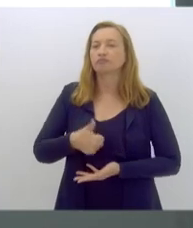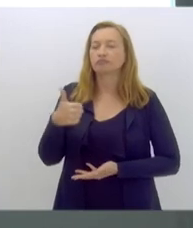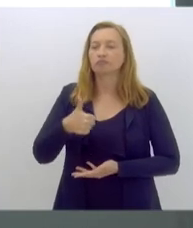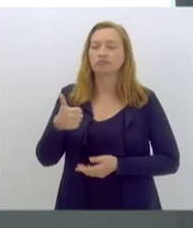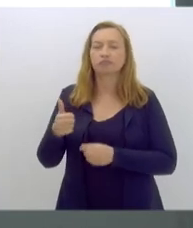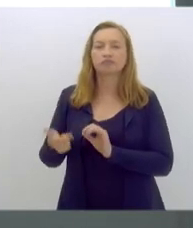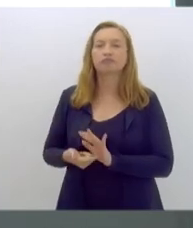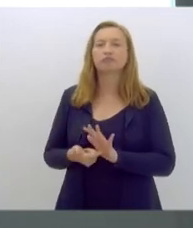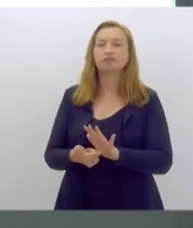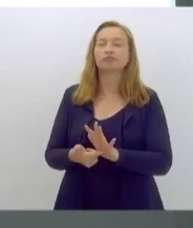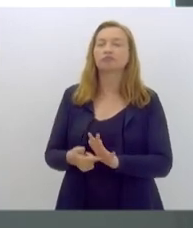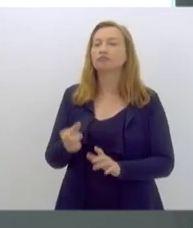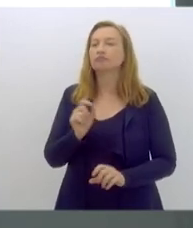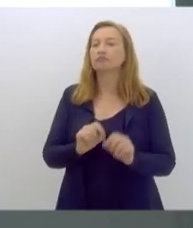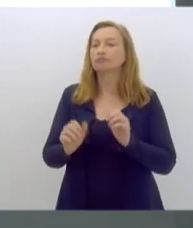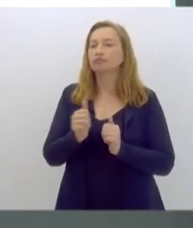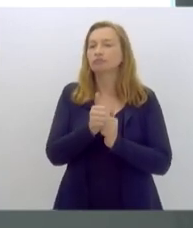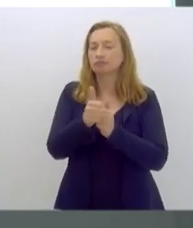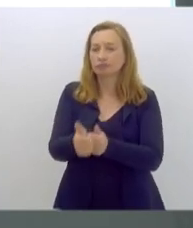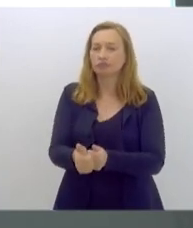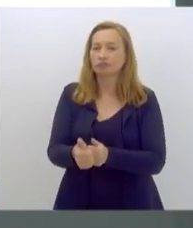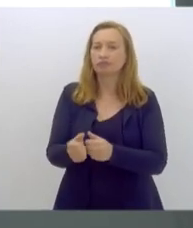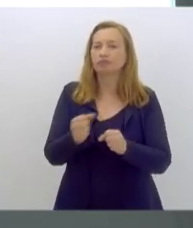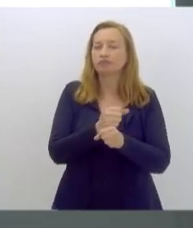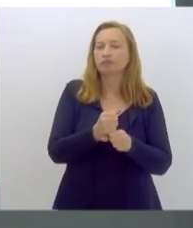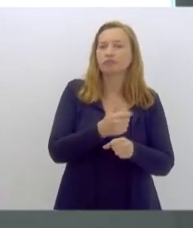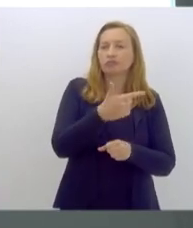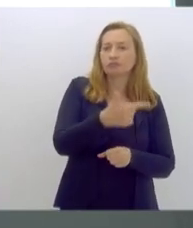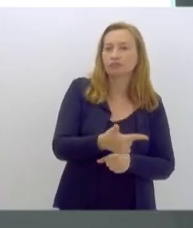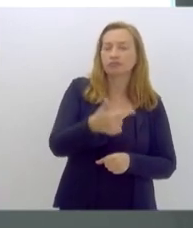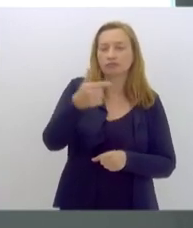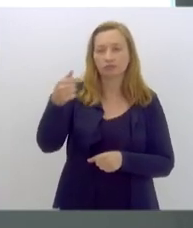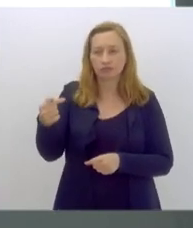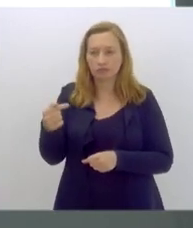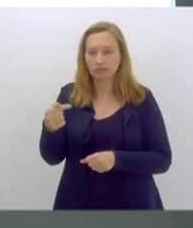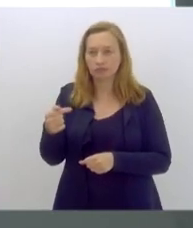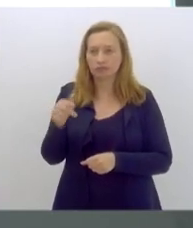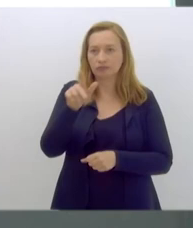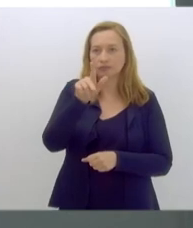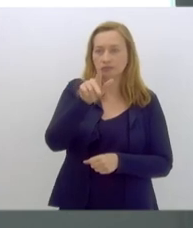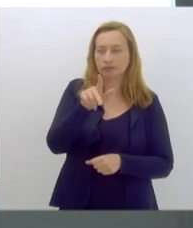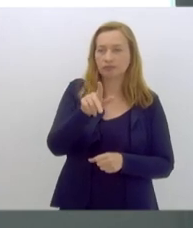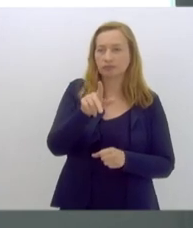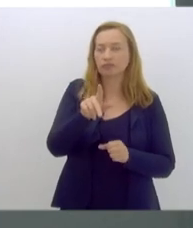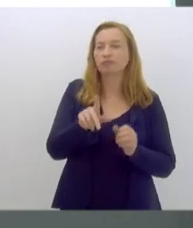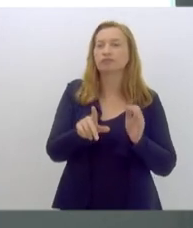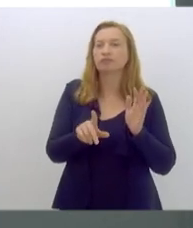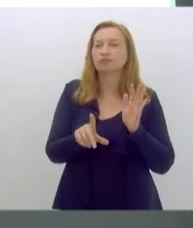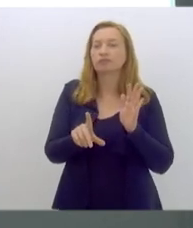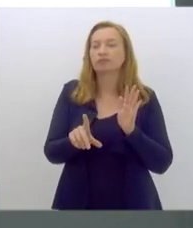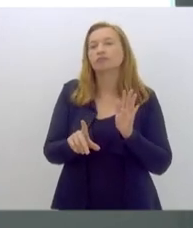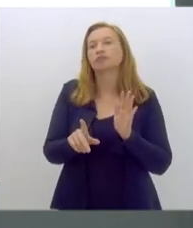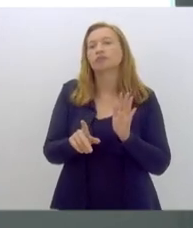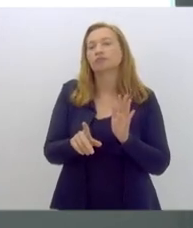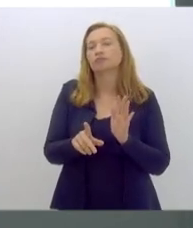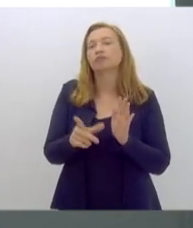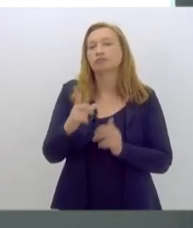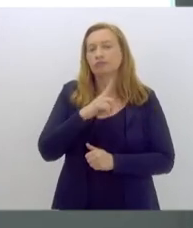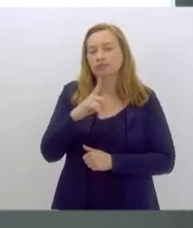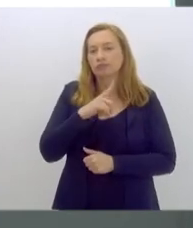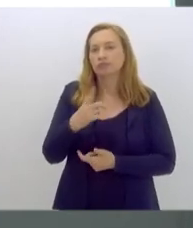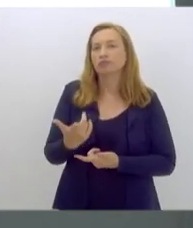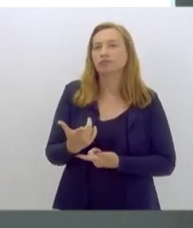mostra um acompanhamento desde 2017 das Pelotas enviadas aqui então nós